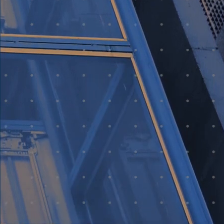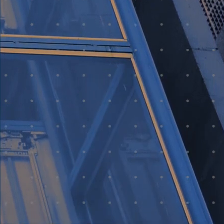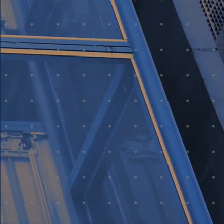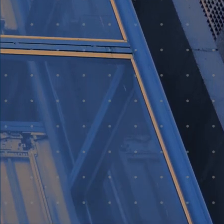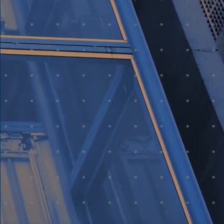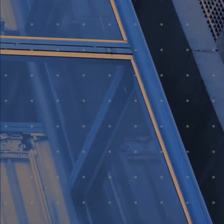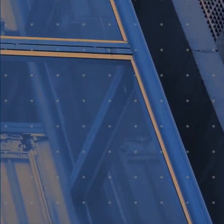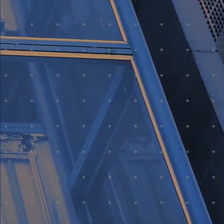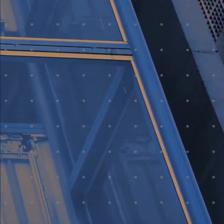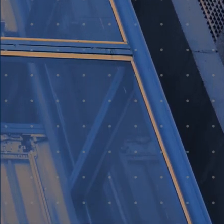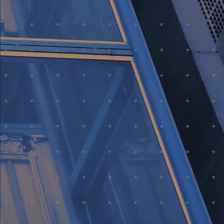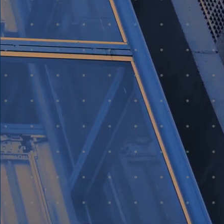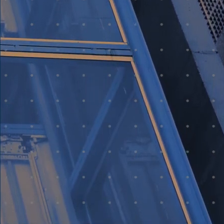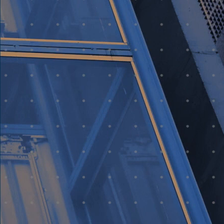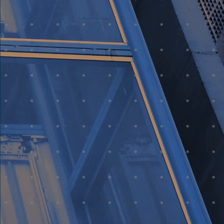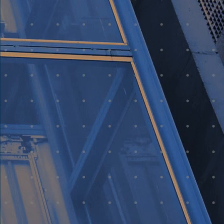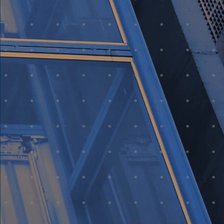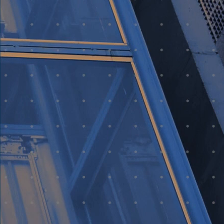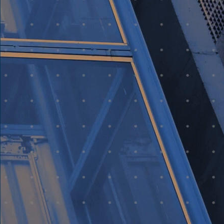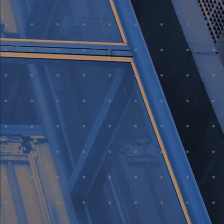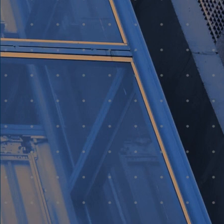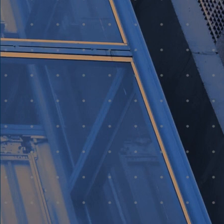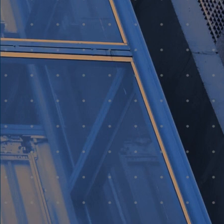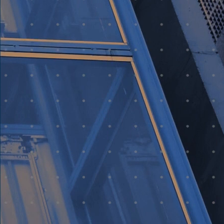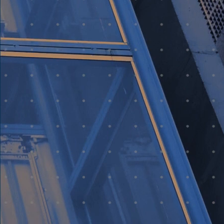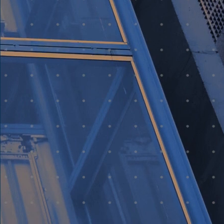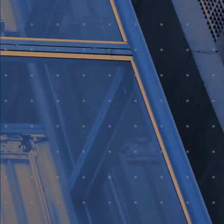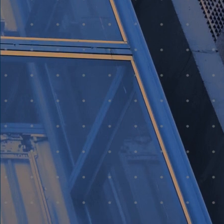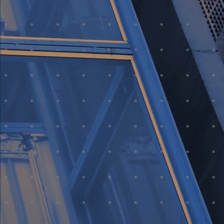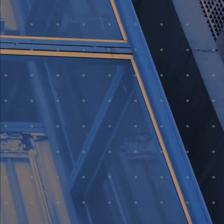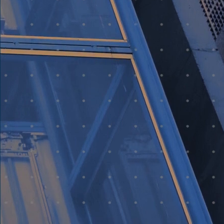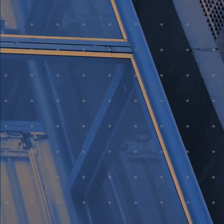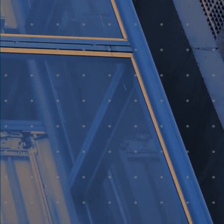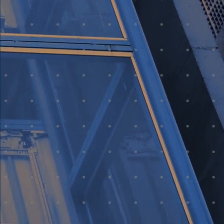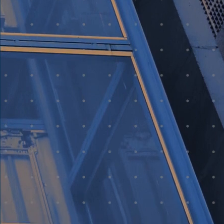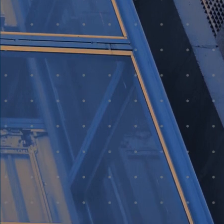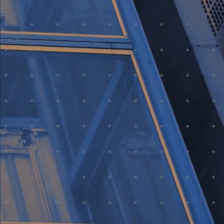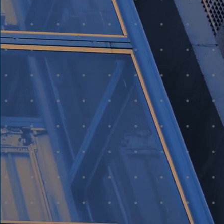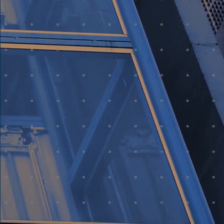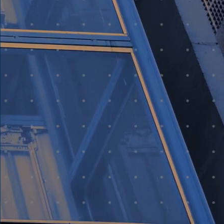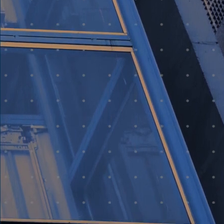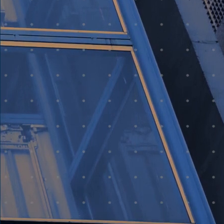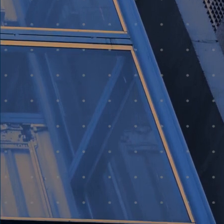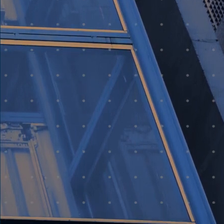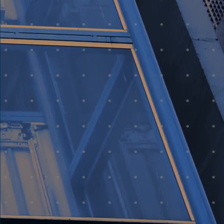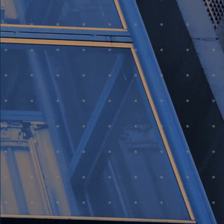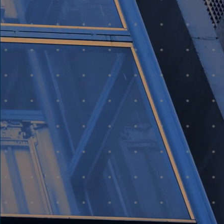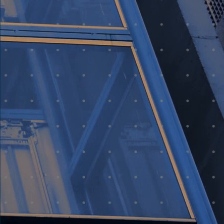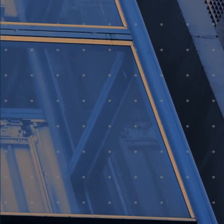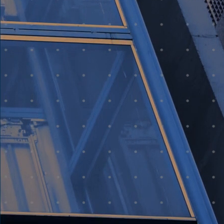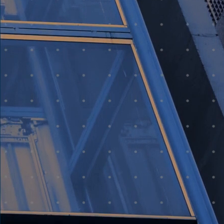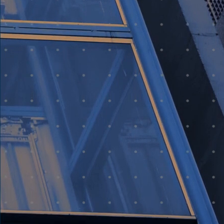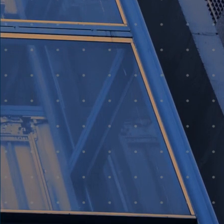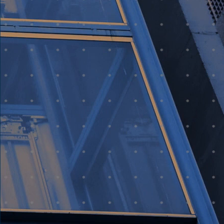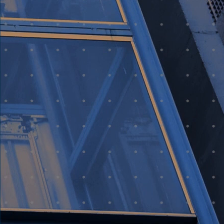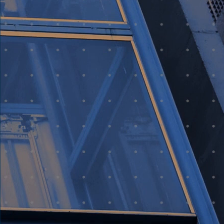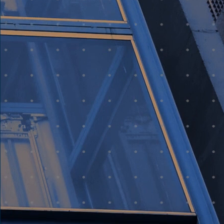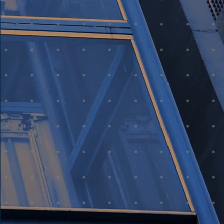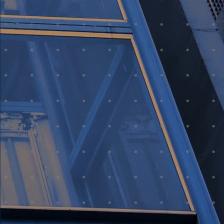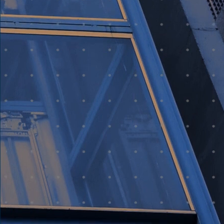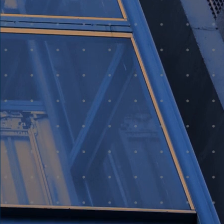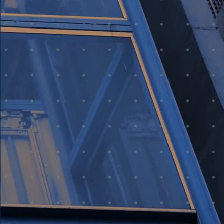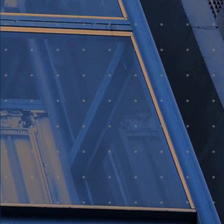de divisórias, ajudante de obras, auxiliar administrativo, auxiliar de linha de produção, auxiliar de